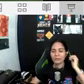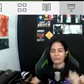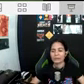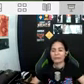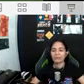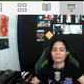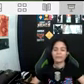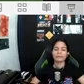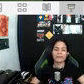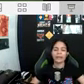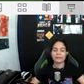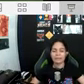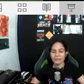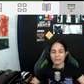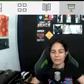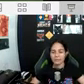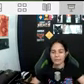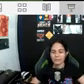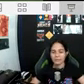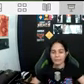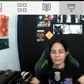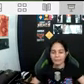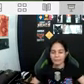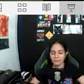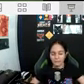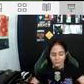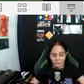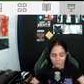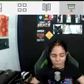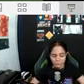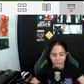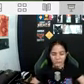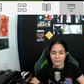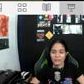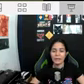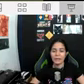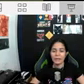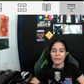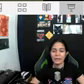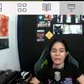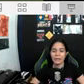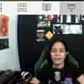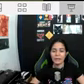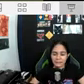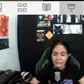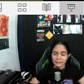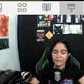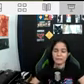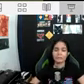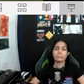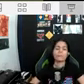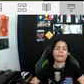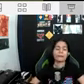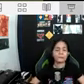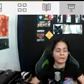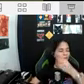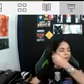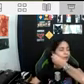dados, algo interessante aparecerá e eu serei capaz de deletar efeitos, mesmo que muito sutis. Então, também não faça